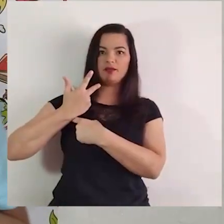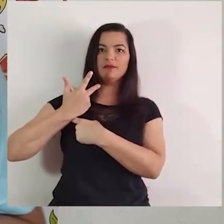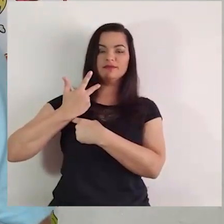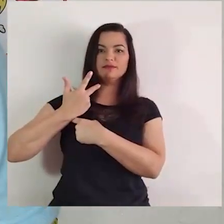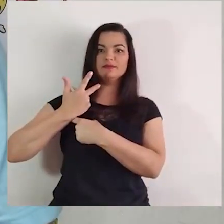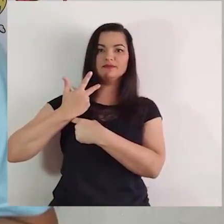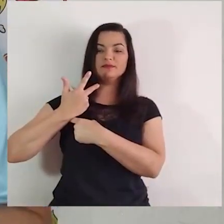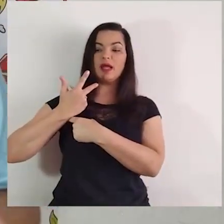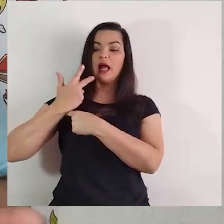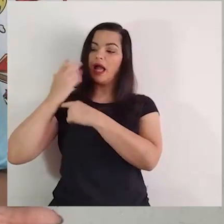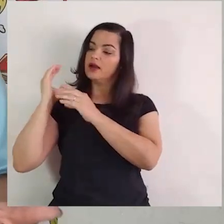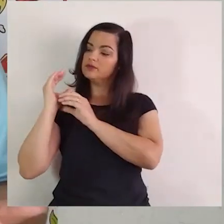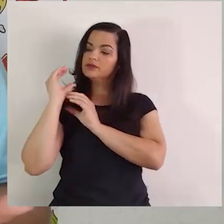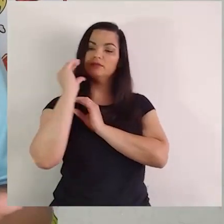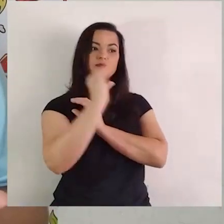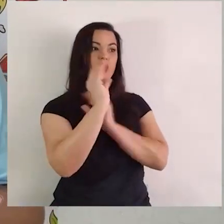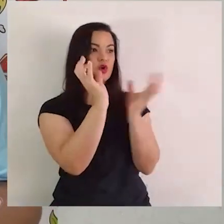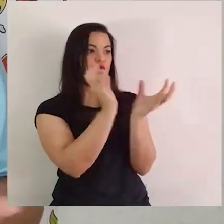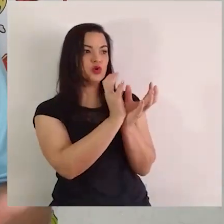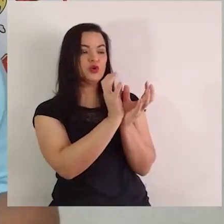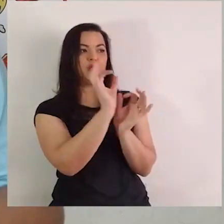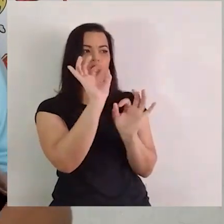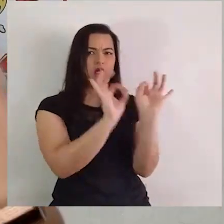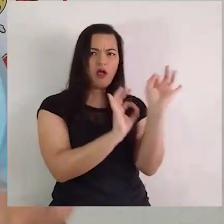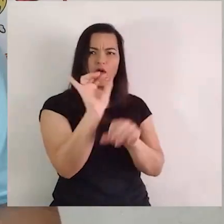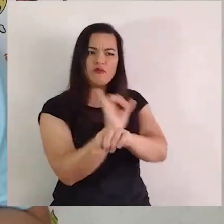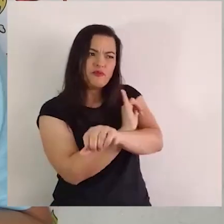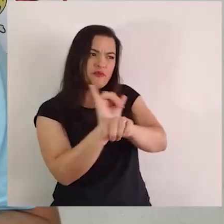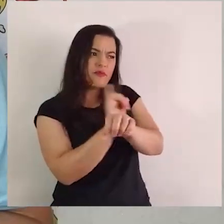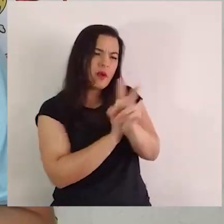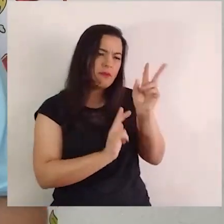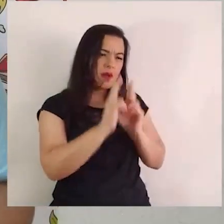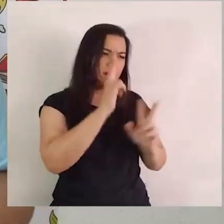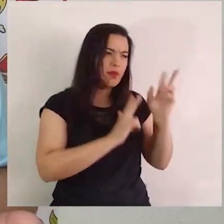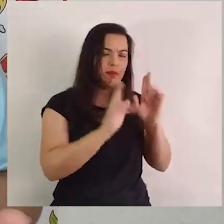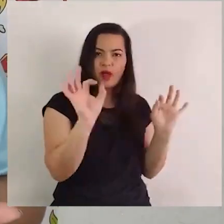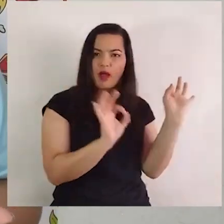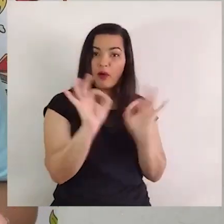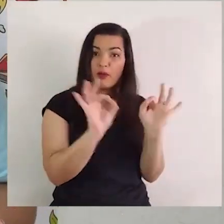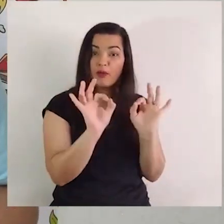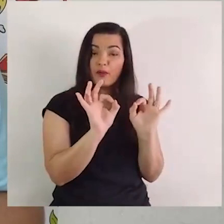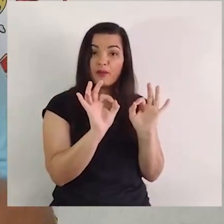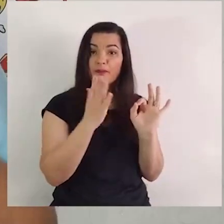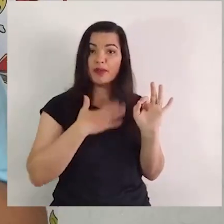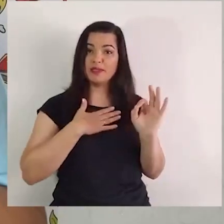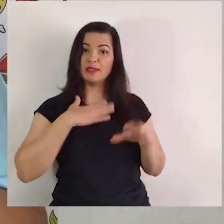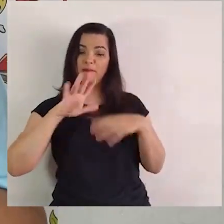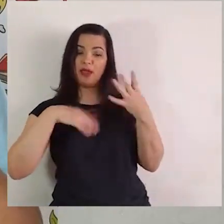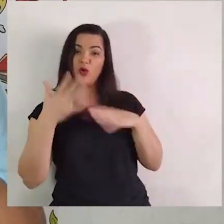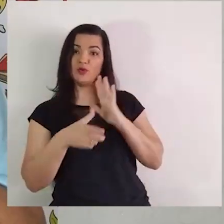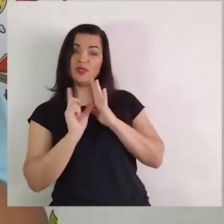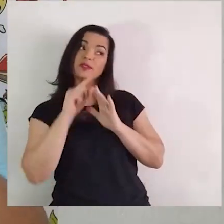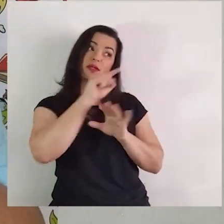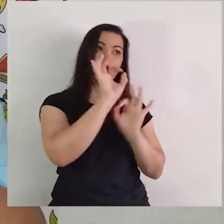vídeo passou por uma super equipe de edição que organiza todas as bagunças que a Pro faz por aqui. E